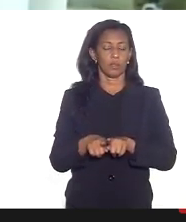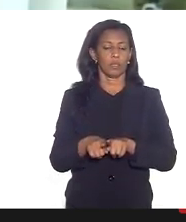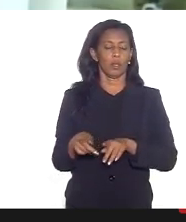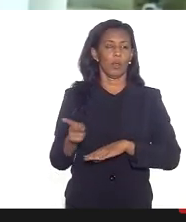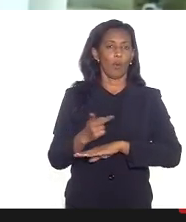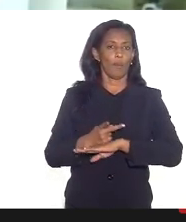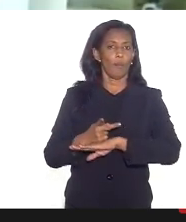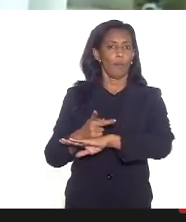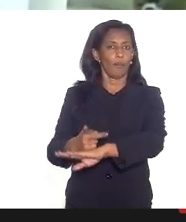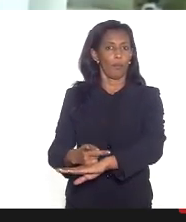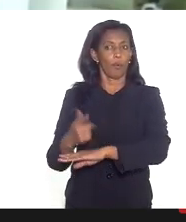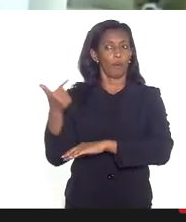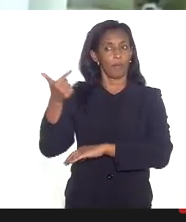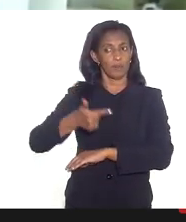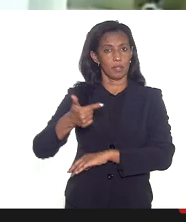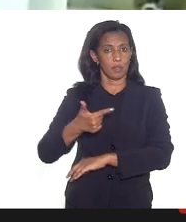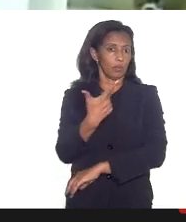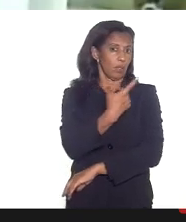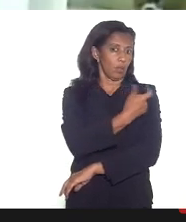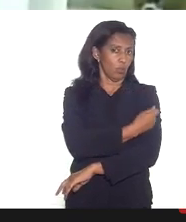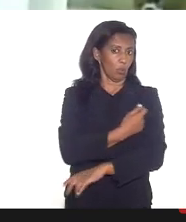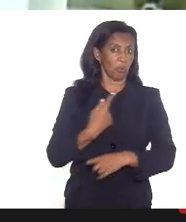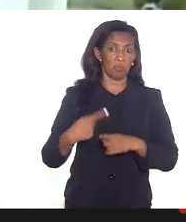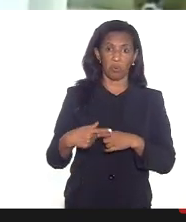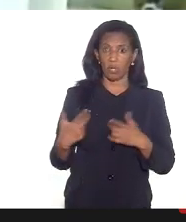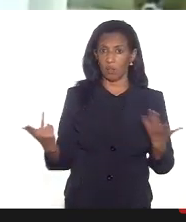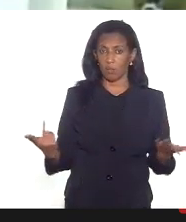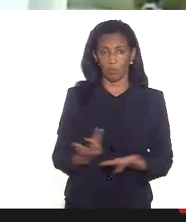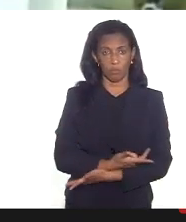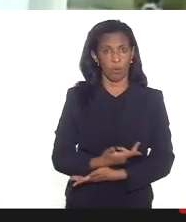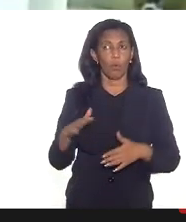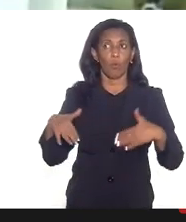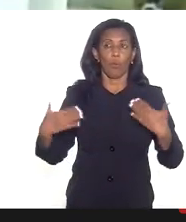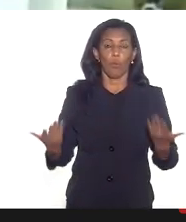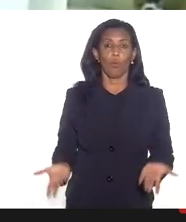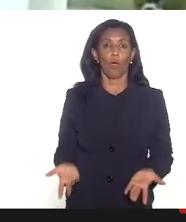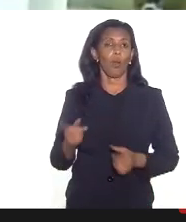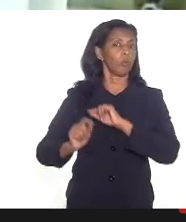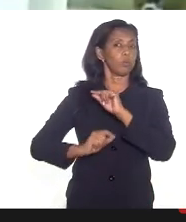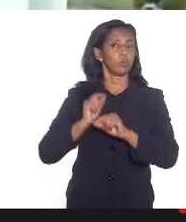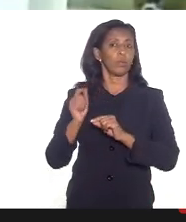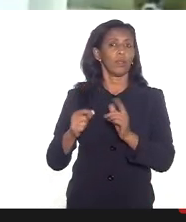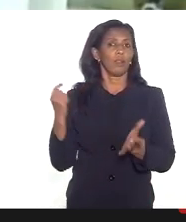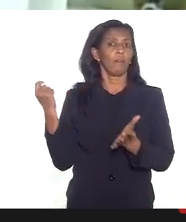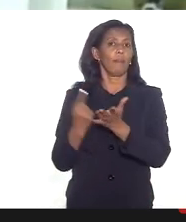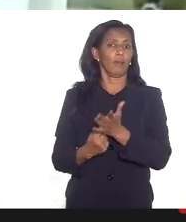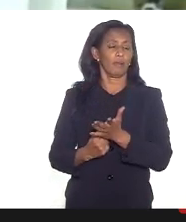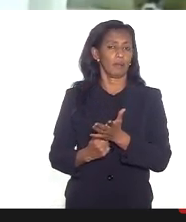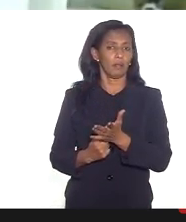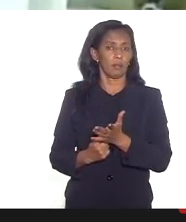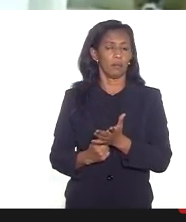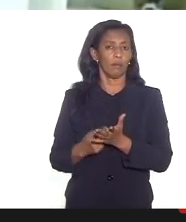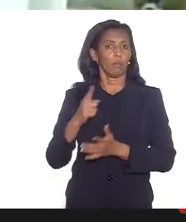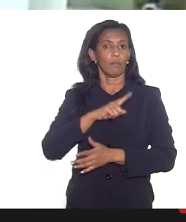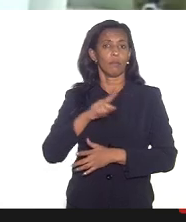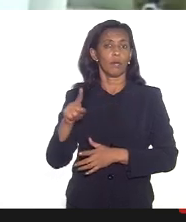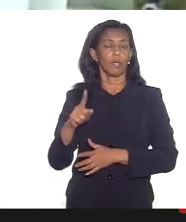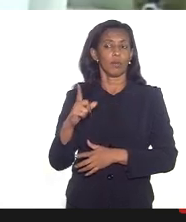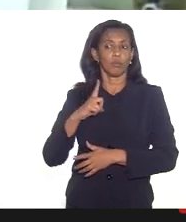questão da busca ativa para a segunda dose porque não for Qual é o que que está impactando para que não